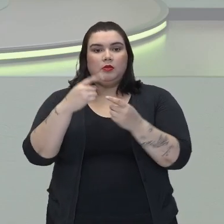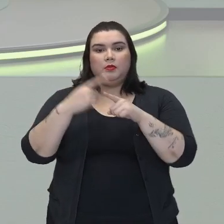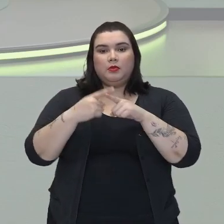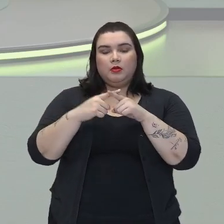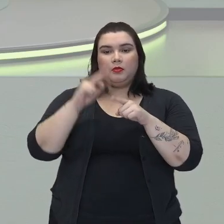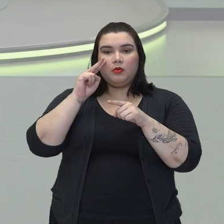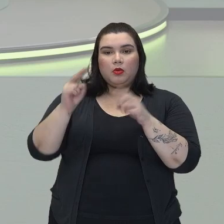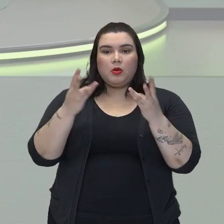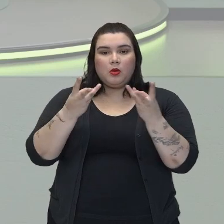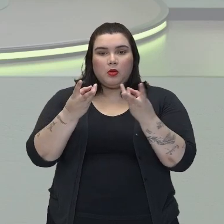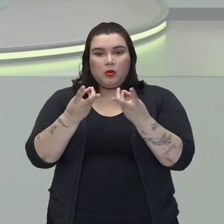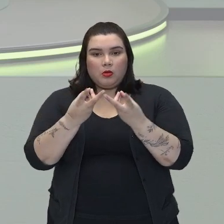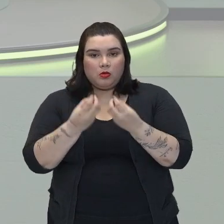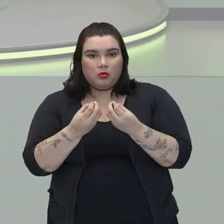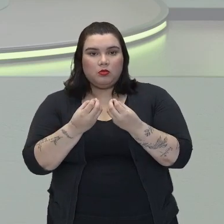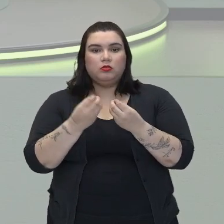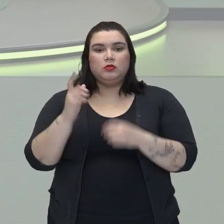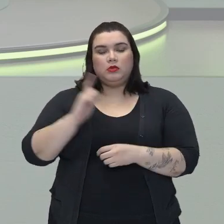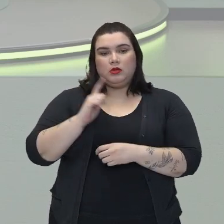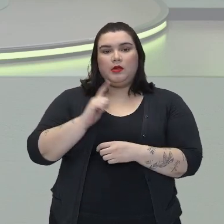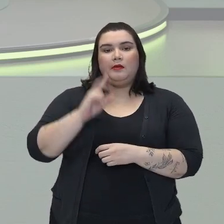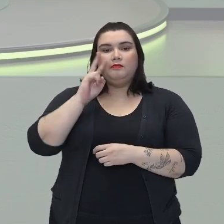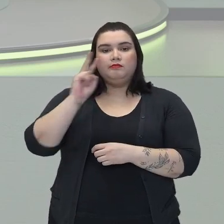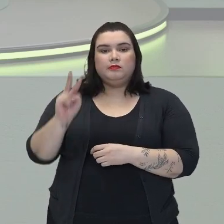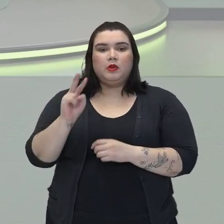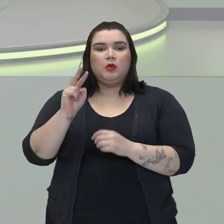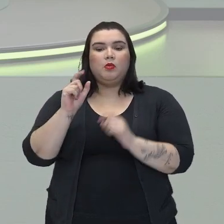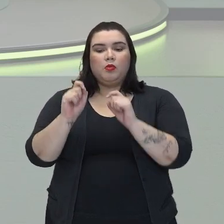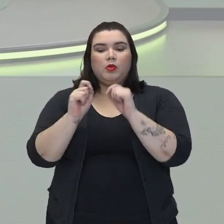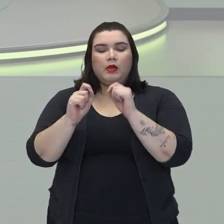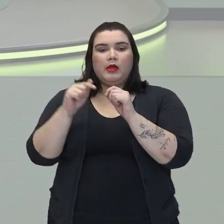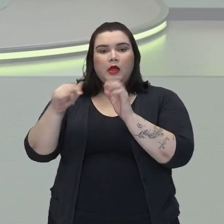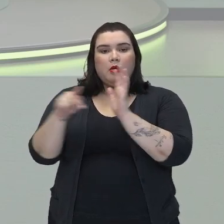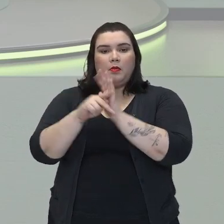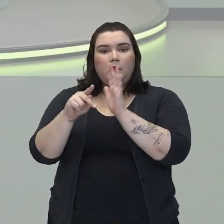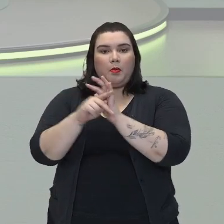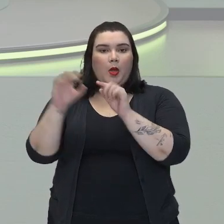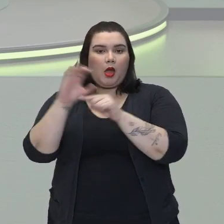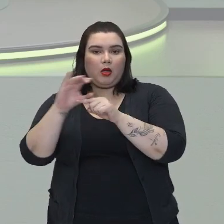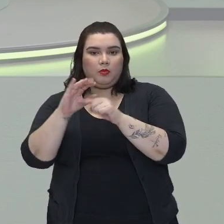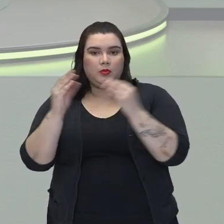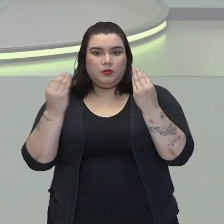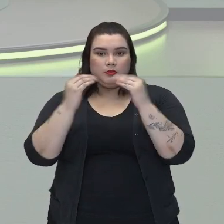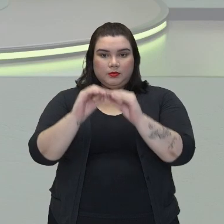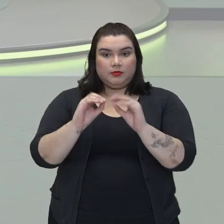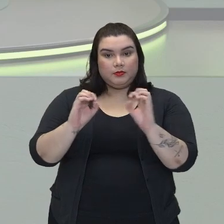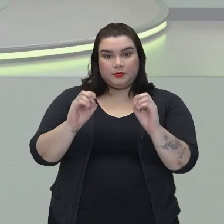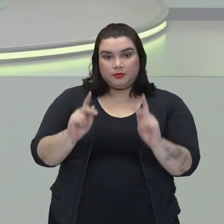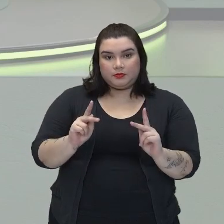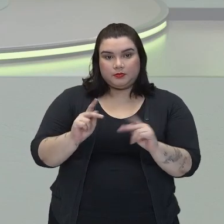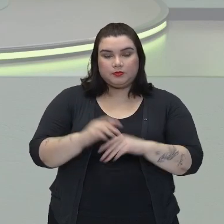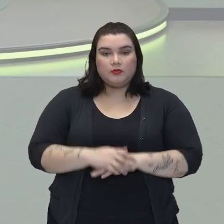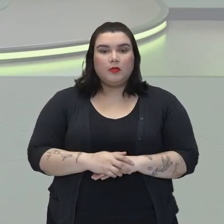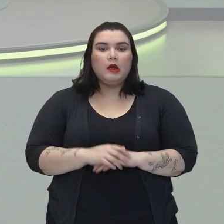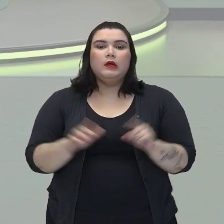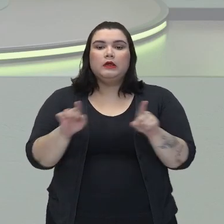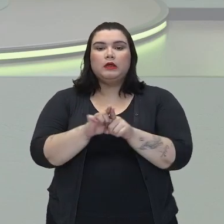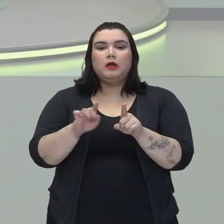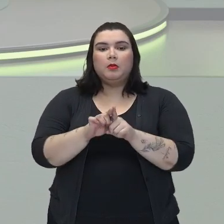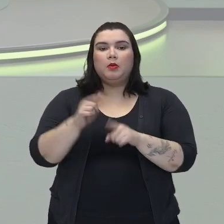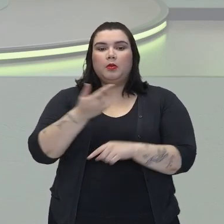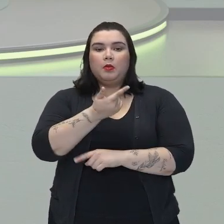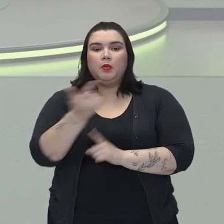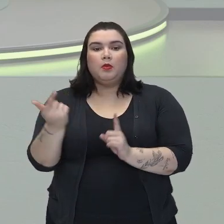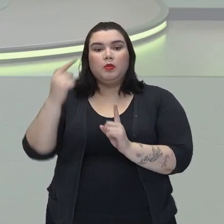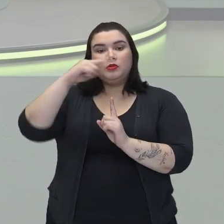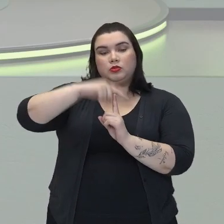ali em cima, no cantinho, a presença do grupo carboxilo. certo? E além disso, também tem um